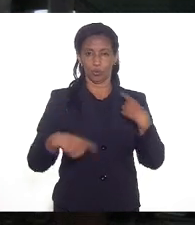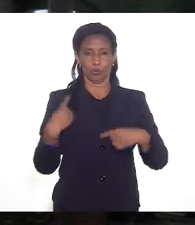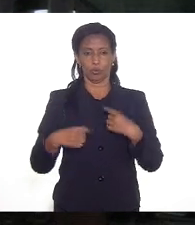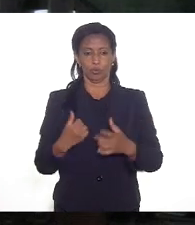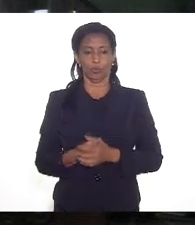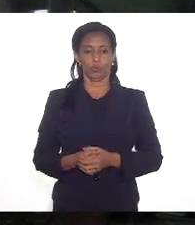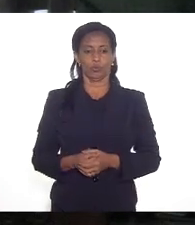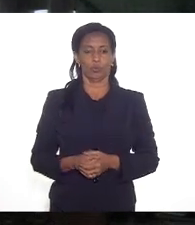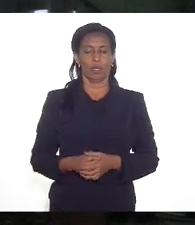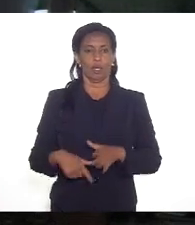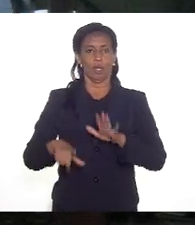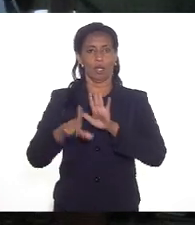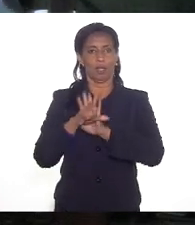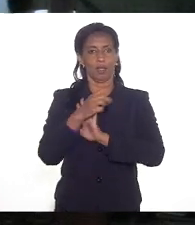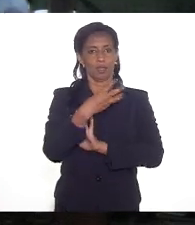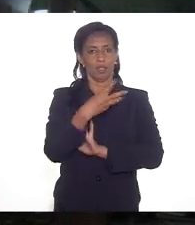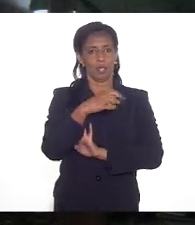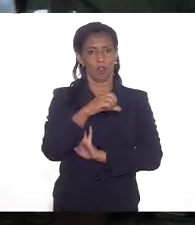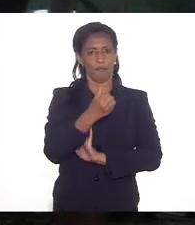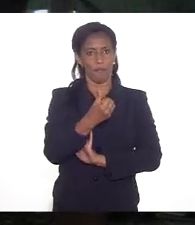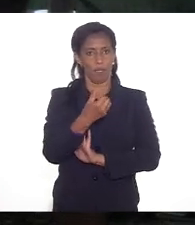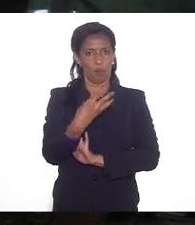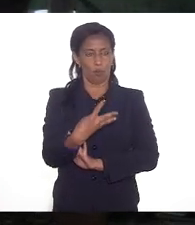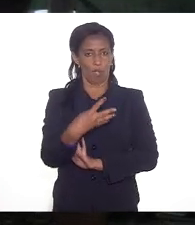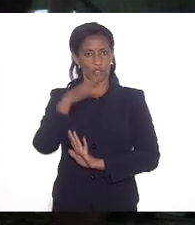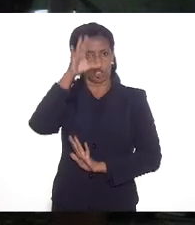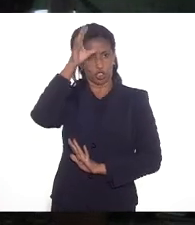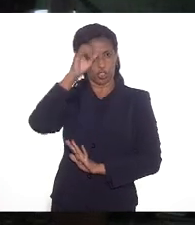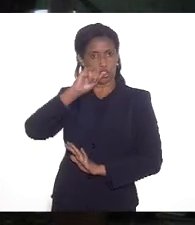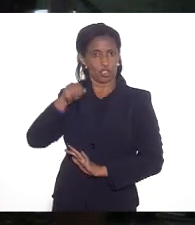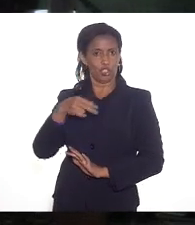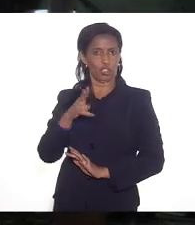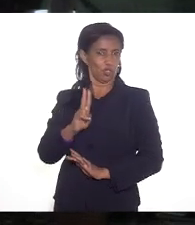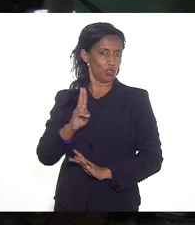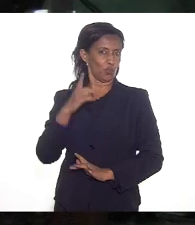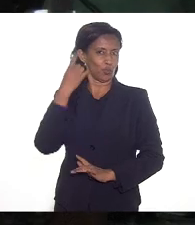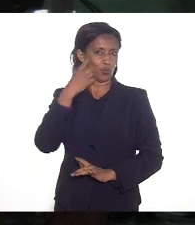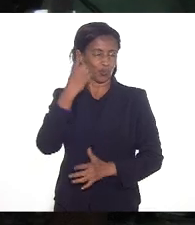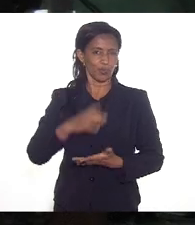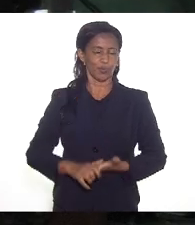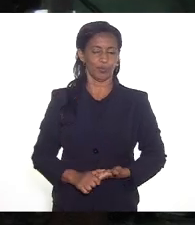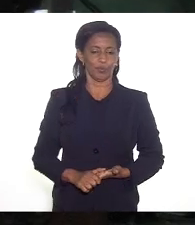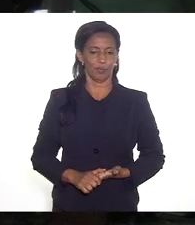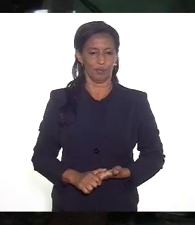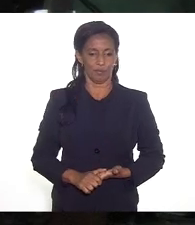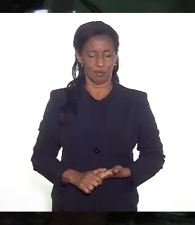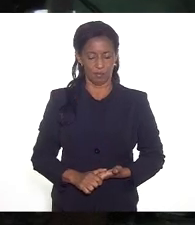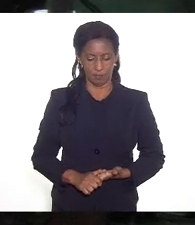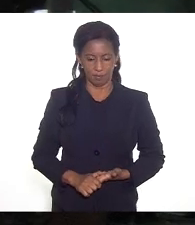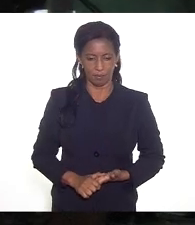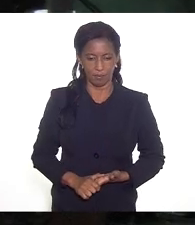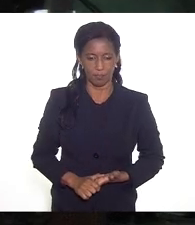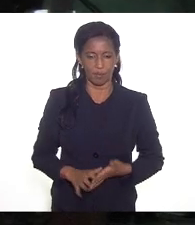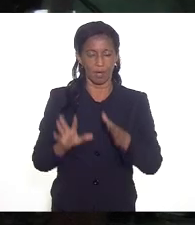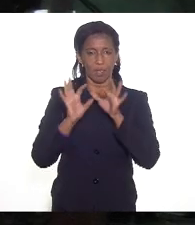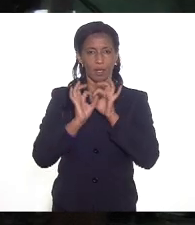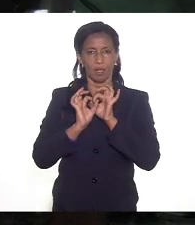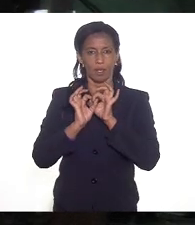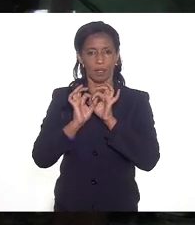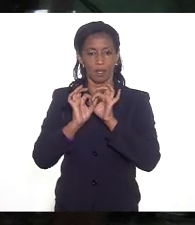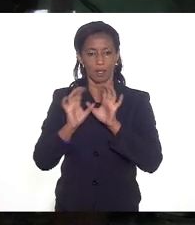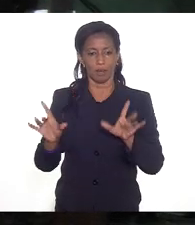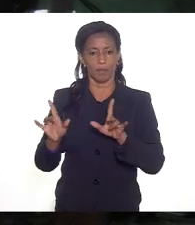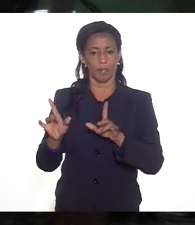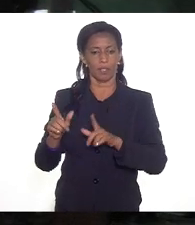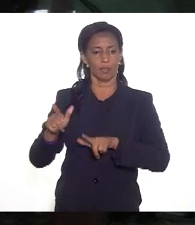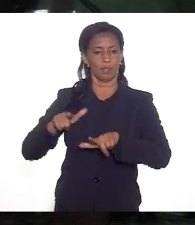pode lei 3964 21 de autoria Deputado tia Ju tá da tia Ju pode sobre a Líbia liberação